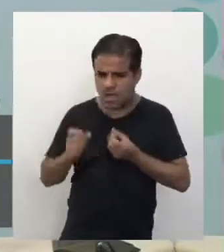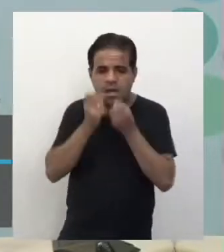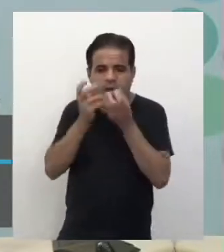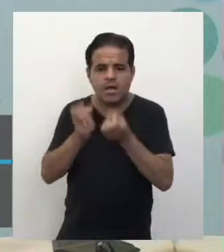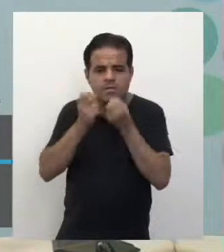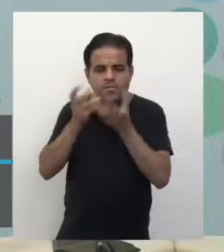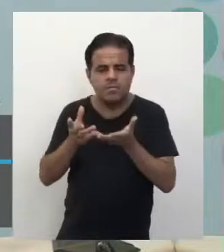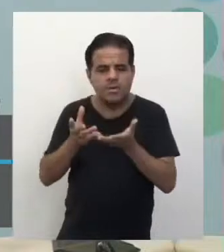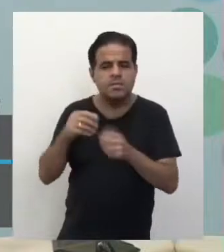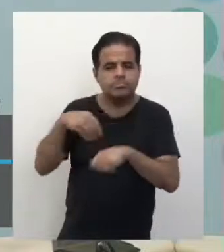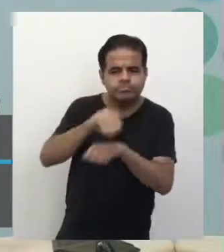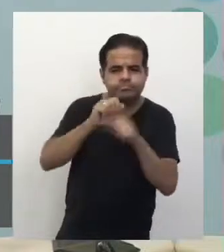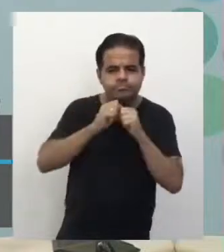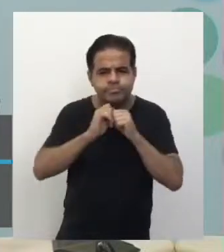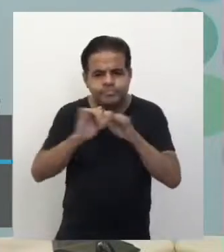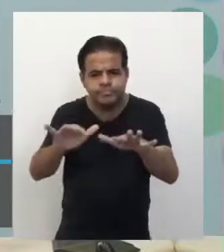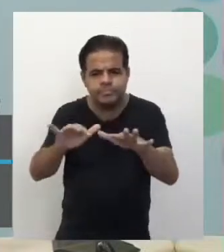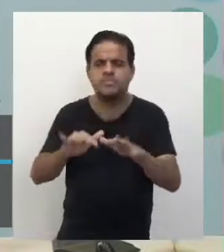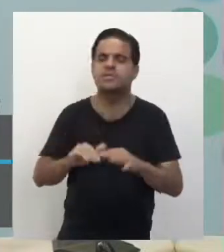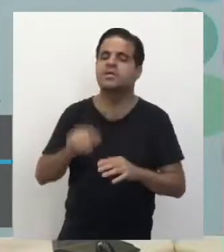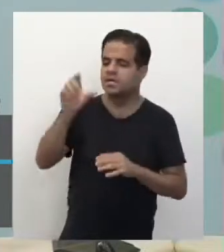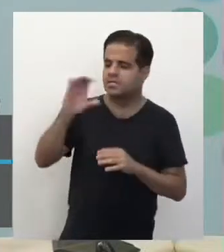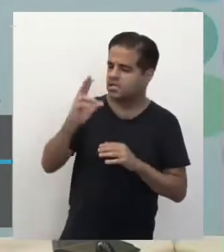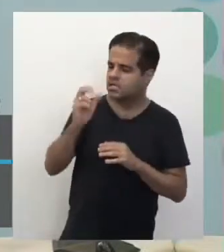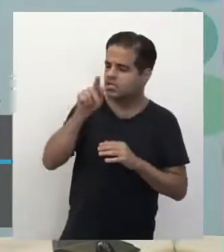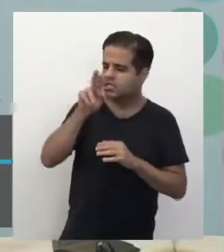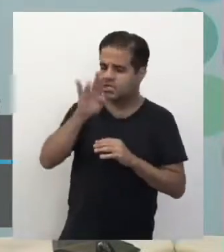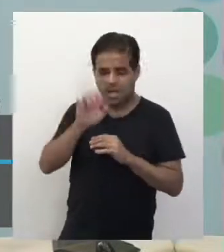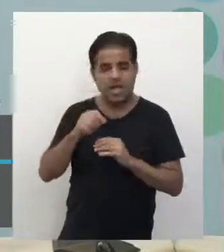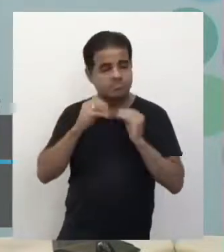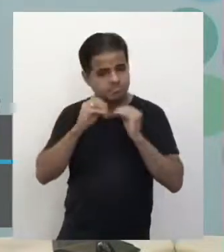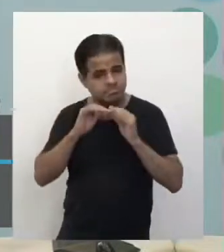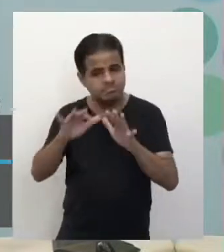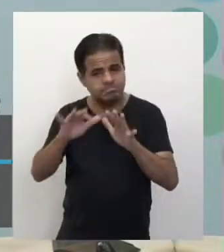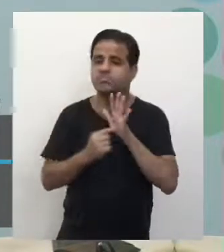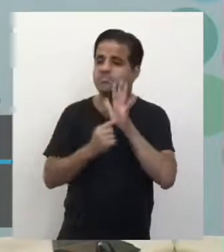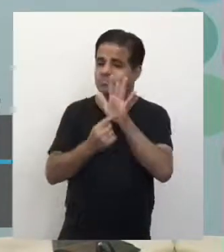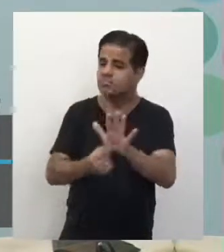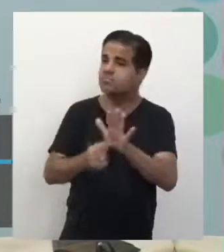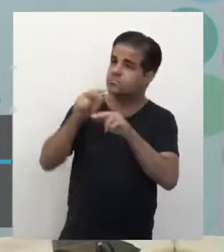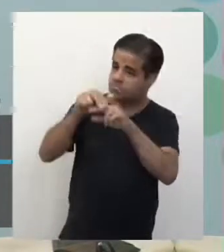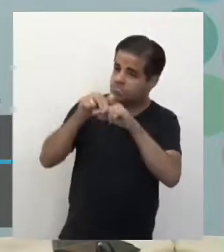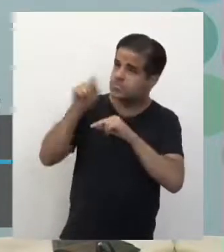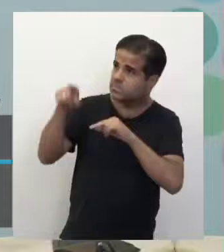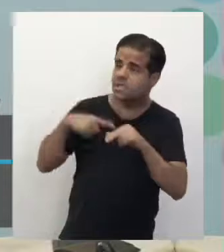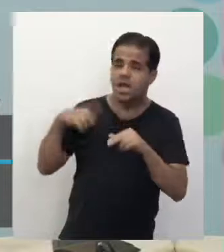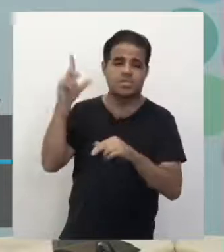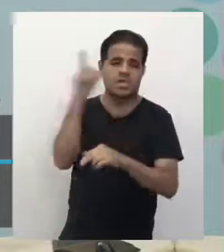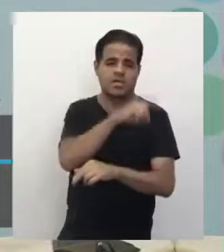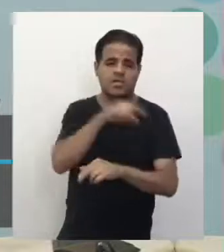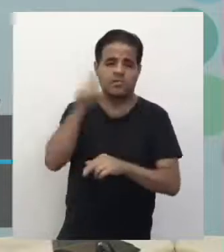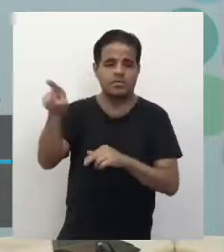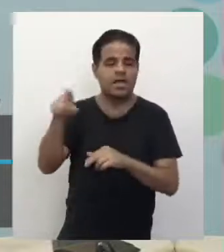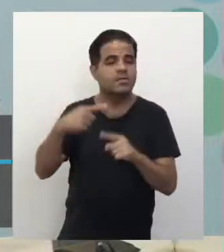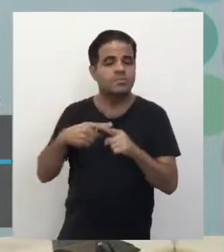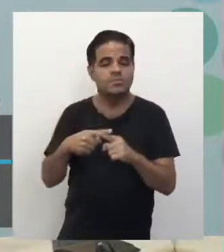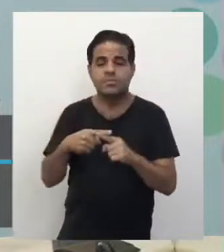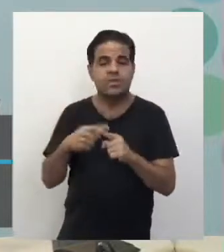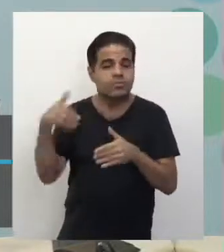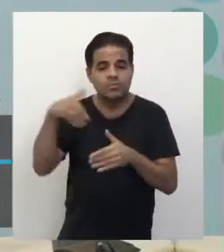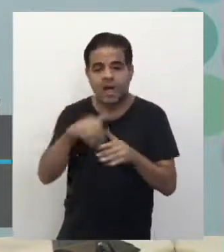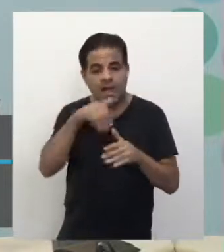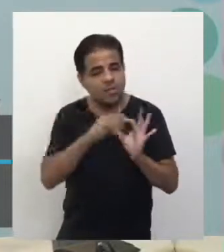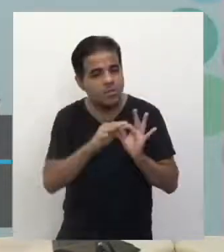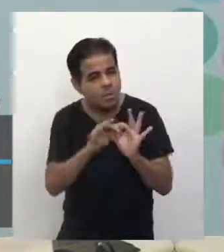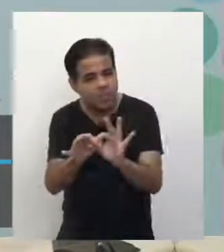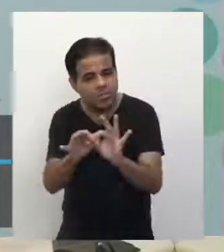foi transmitida. Então, essa charge reproduz isso. Então, por isso que se tem aí uma dificuldade, né? Porque não está no nosso